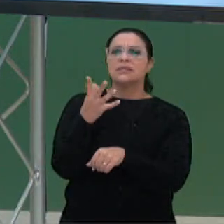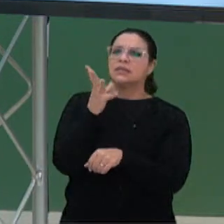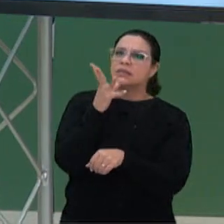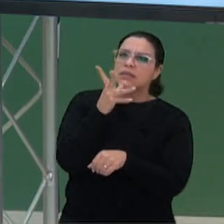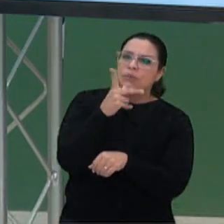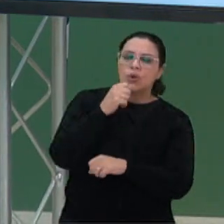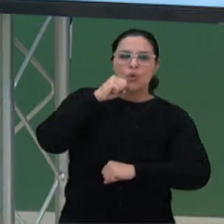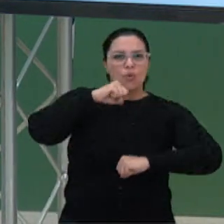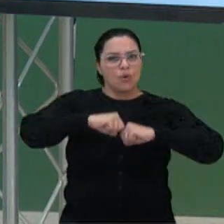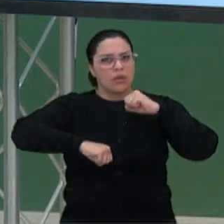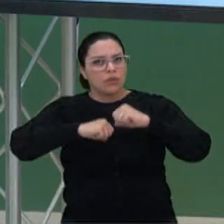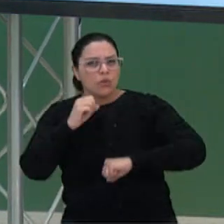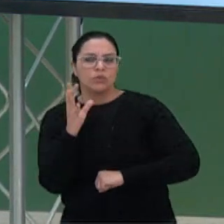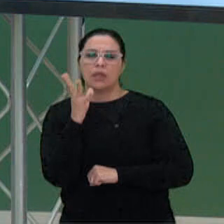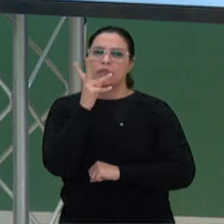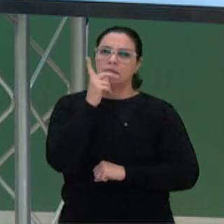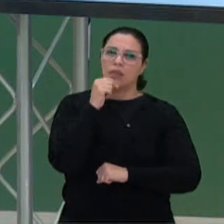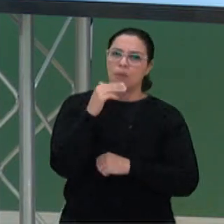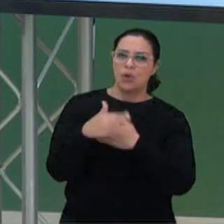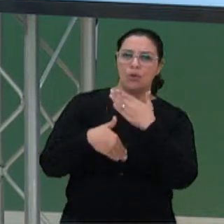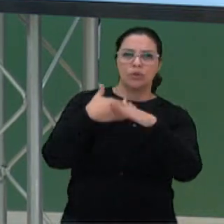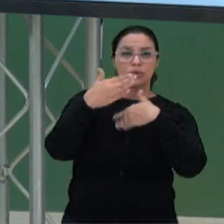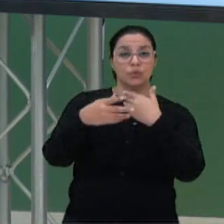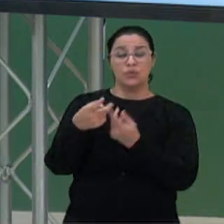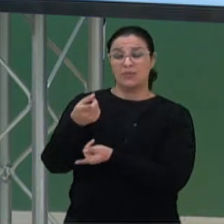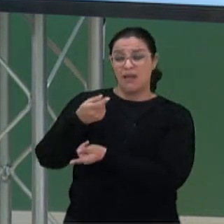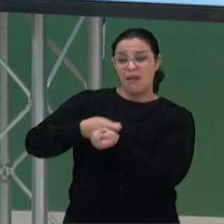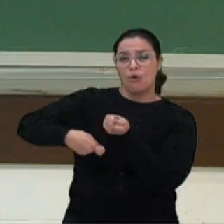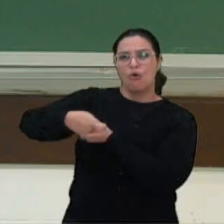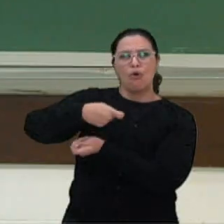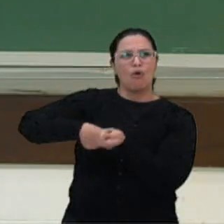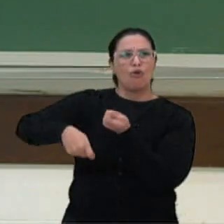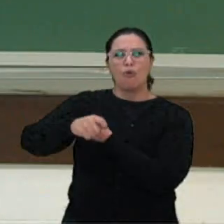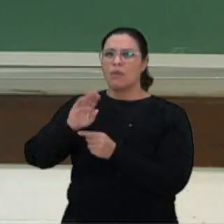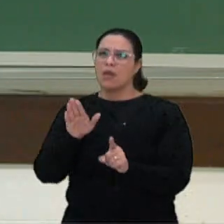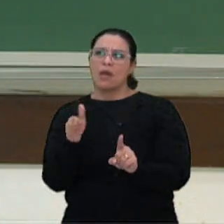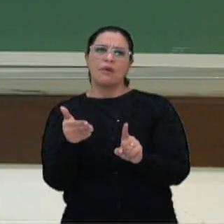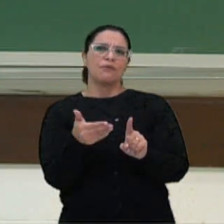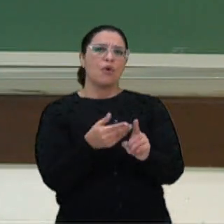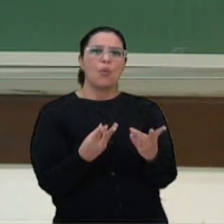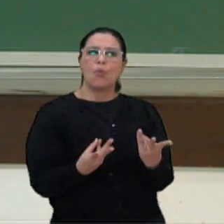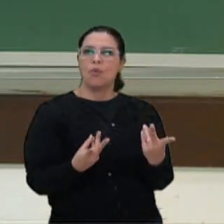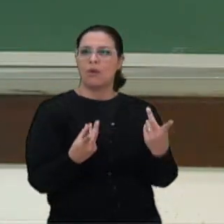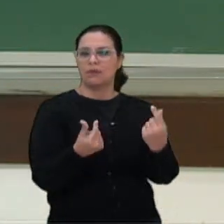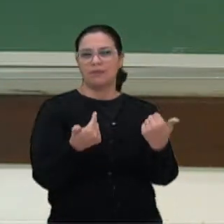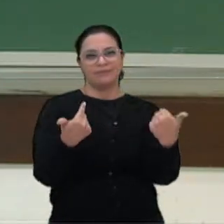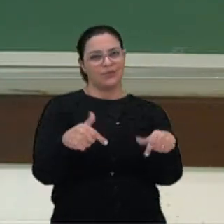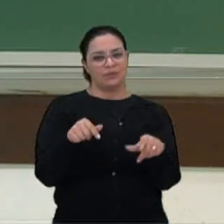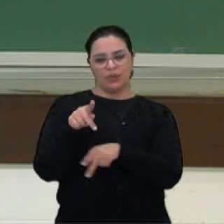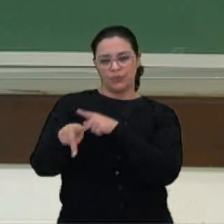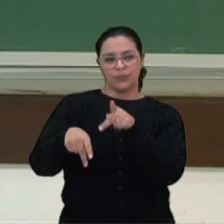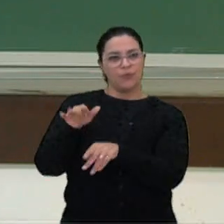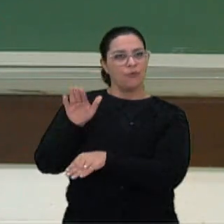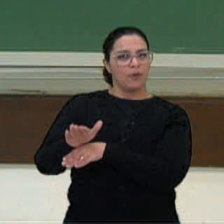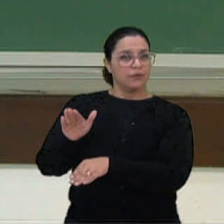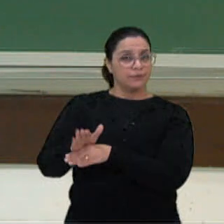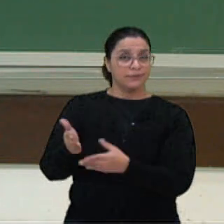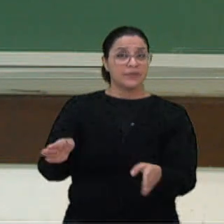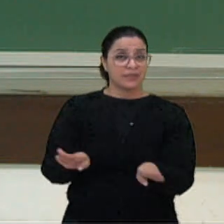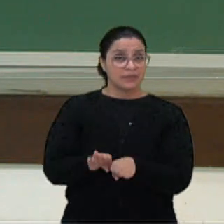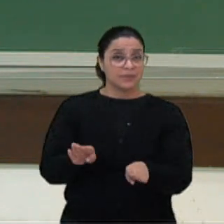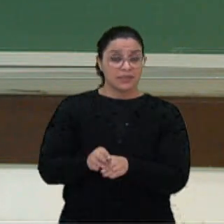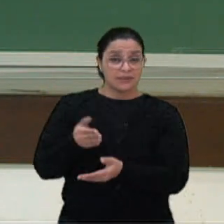industrializar, para se desenvolver, que a atividade econômica não é voltada para a qualidade da população, né,